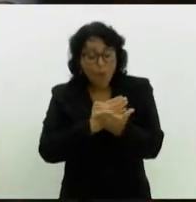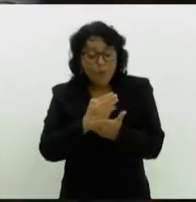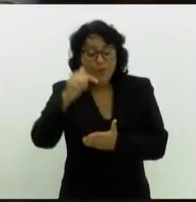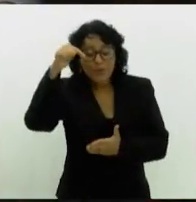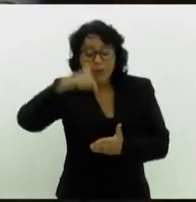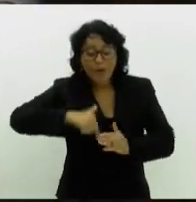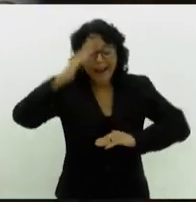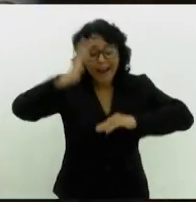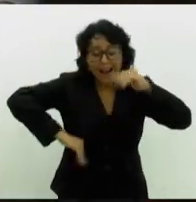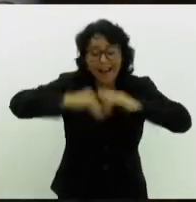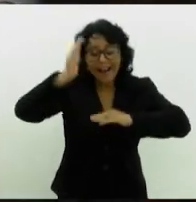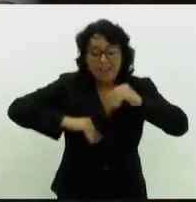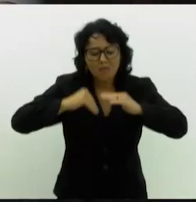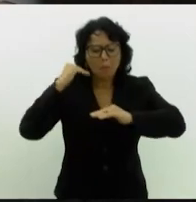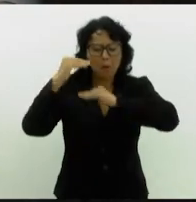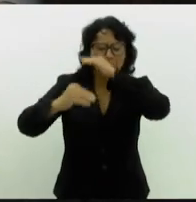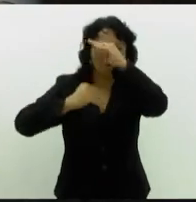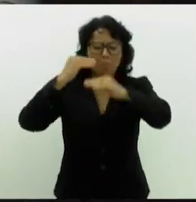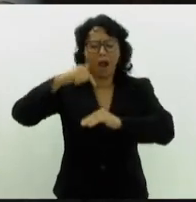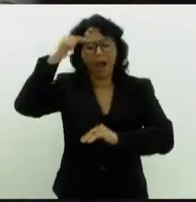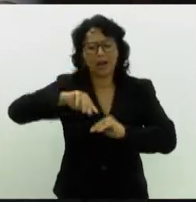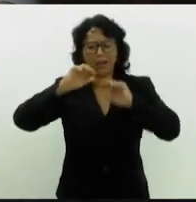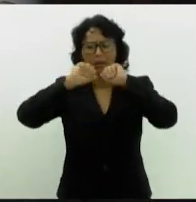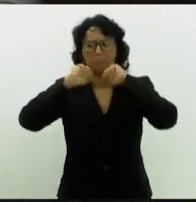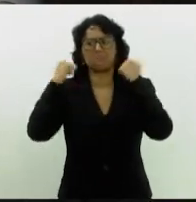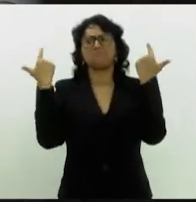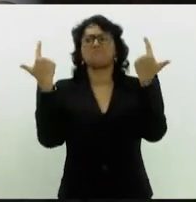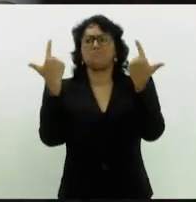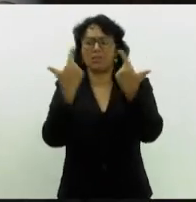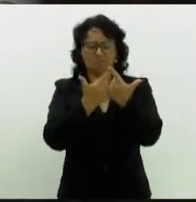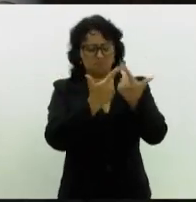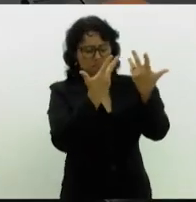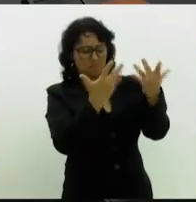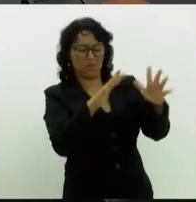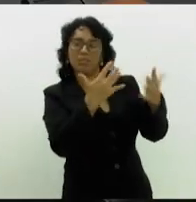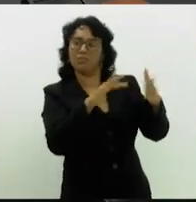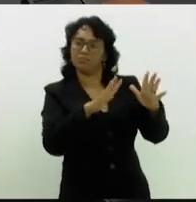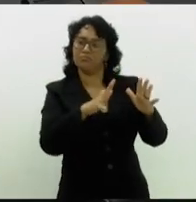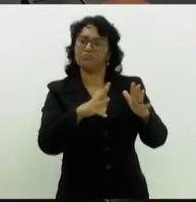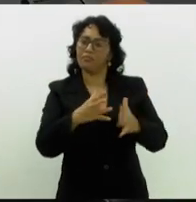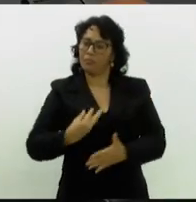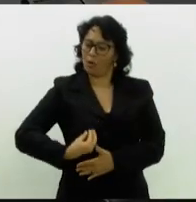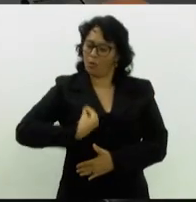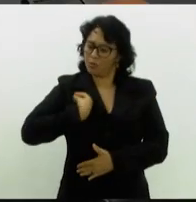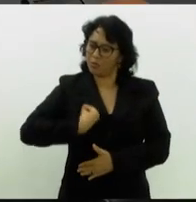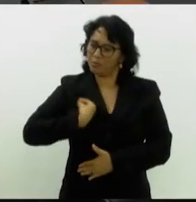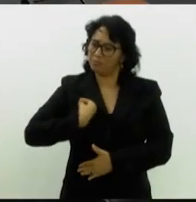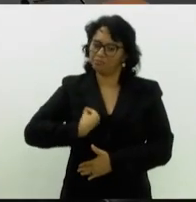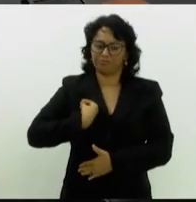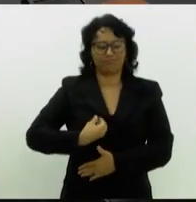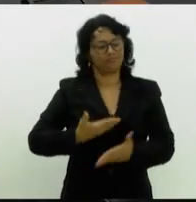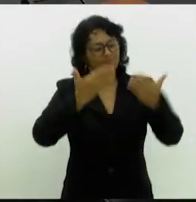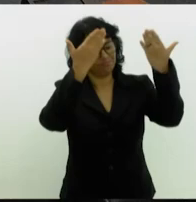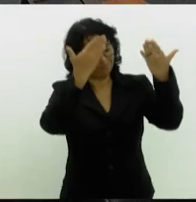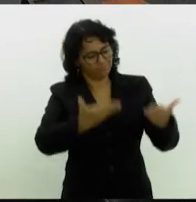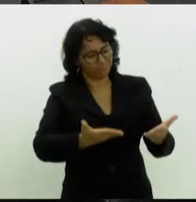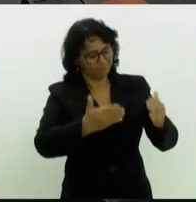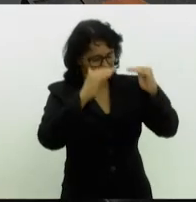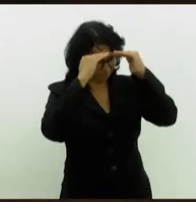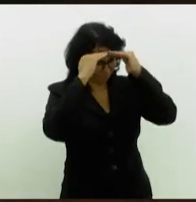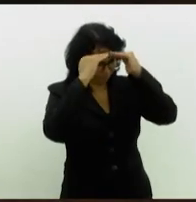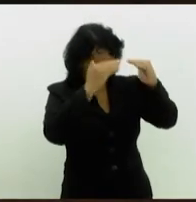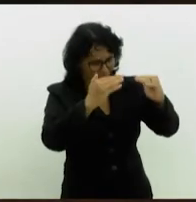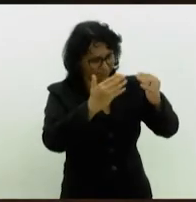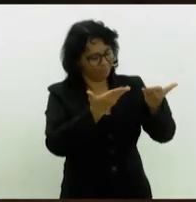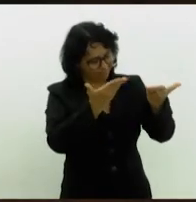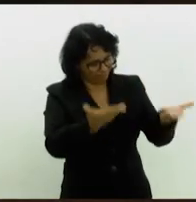aqui e tá visitando hoje o plenário da Assembleia Legislativa então muito nos honra a sua presença Luciana Pires da abraj nos